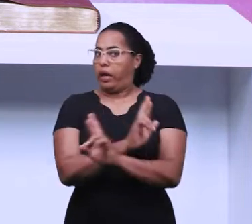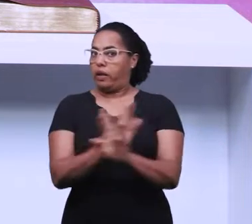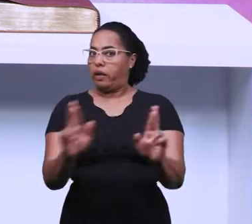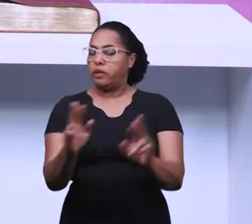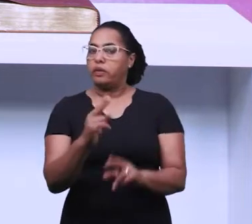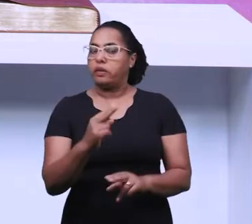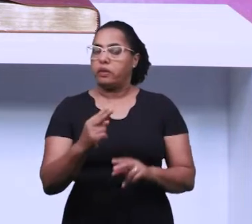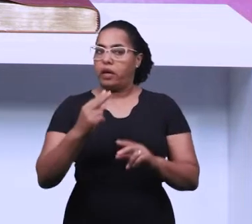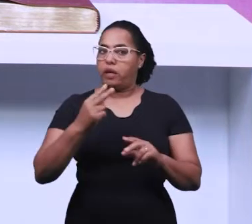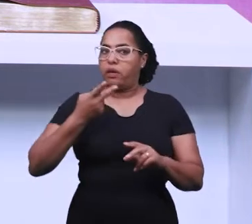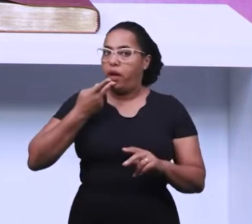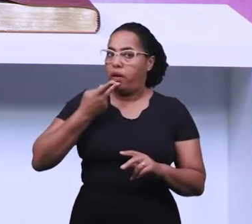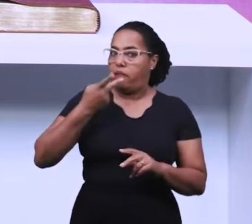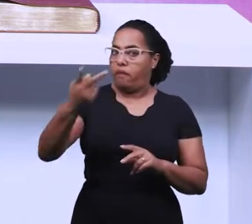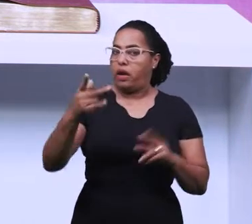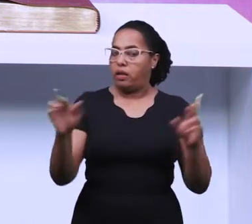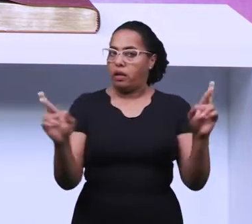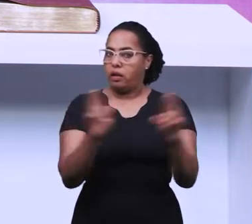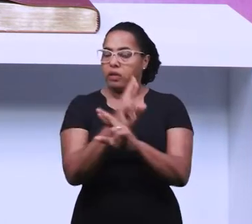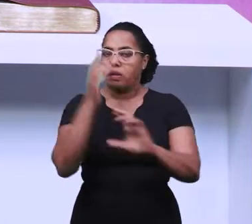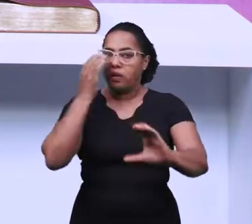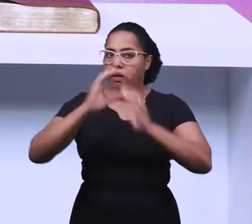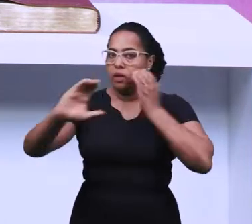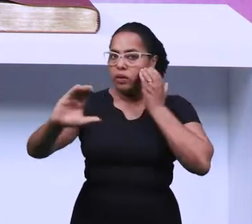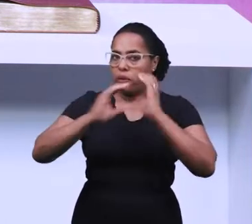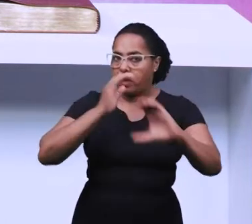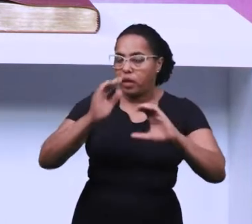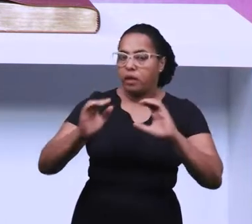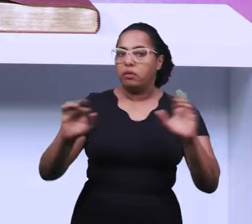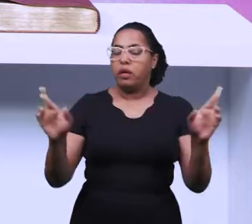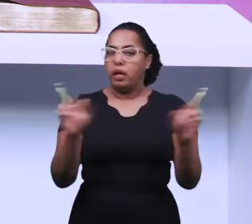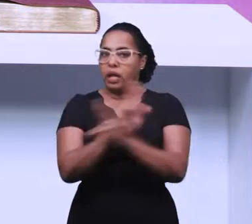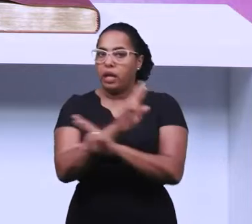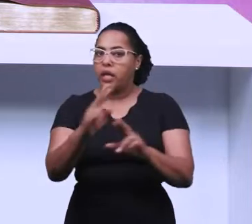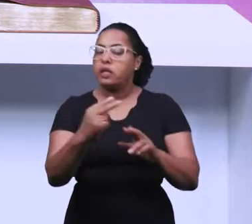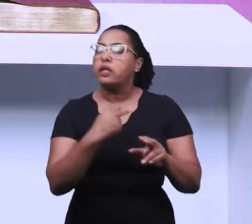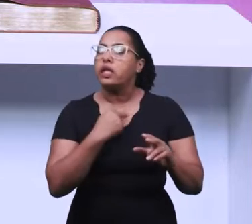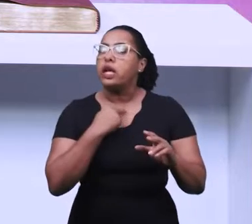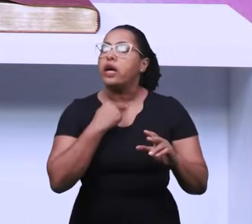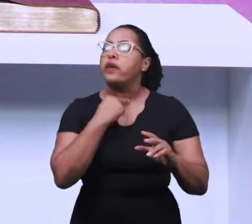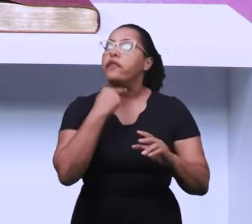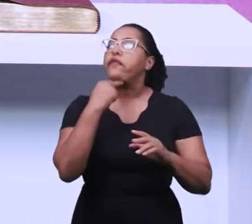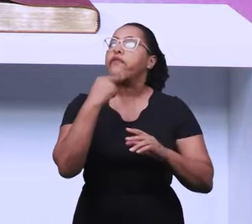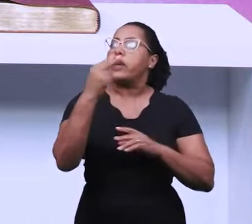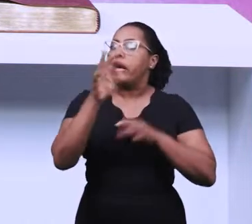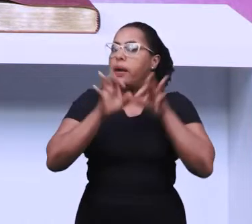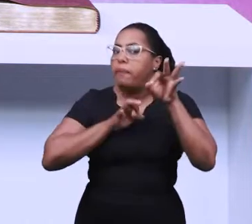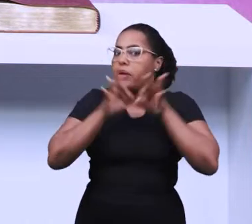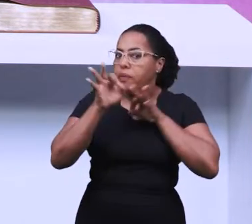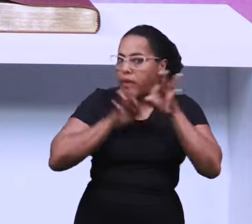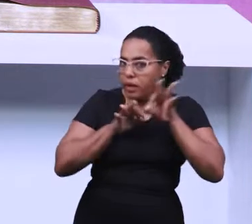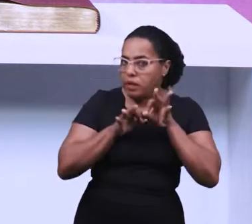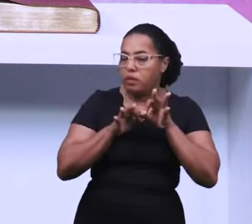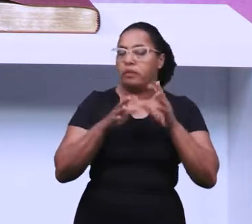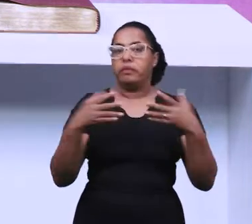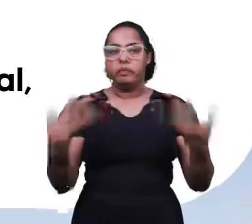em relação ao canto, em relação à produção vocal. Isso é importante de nós